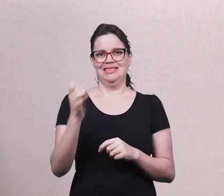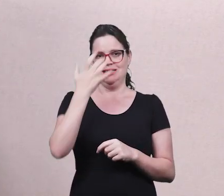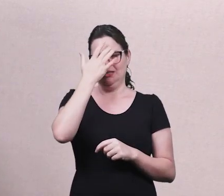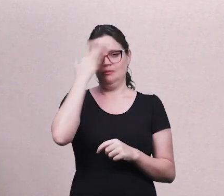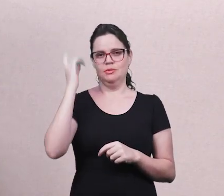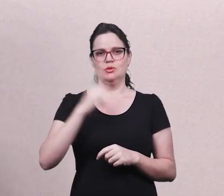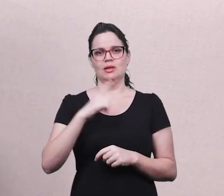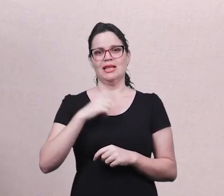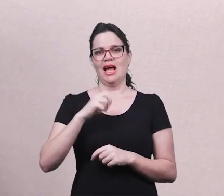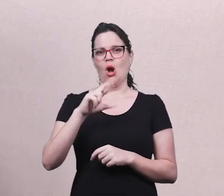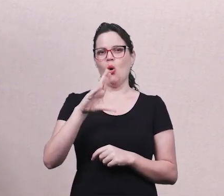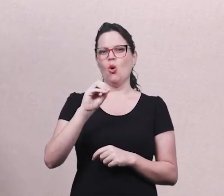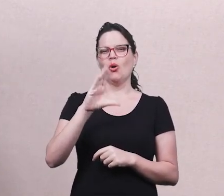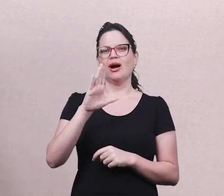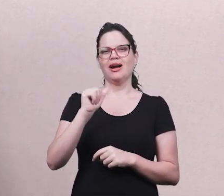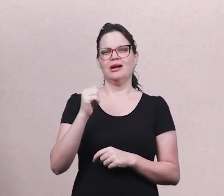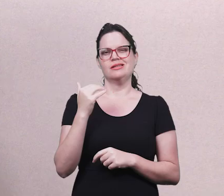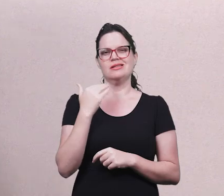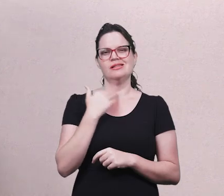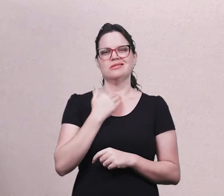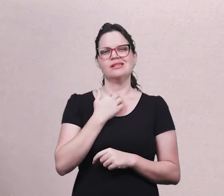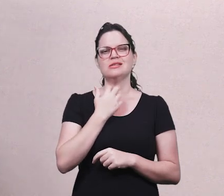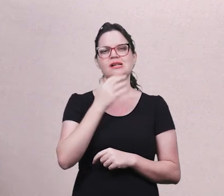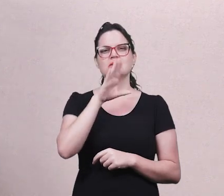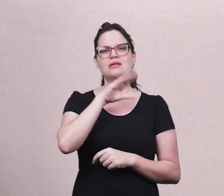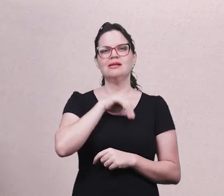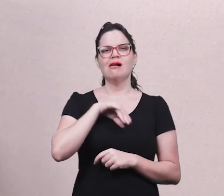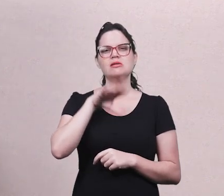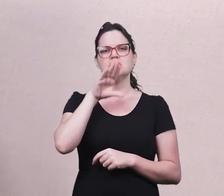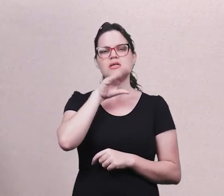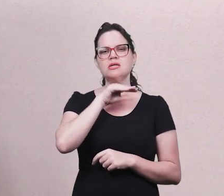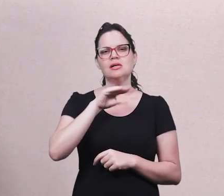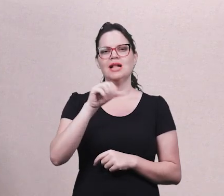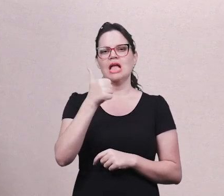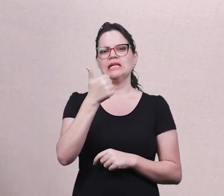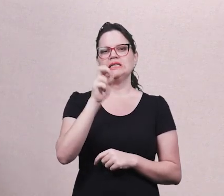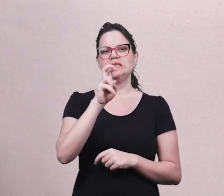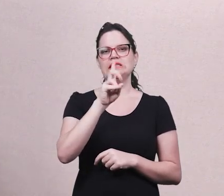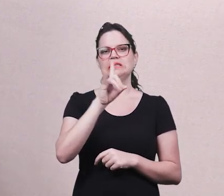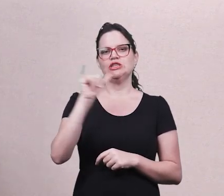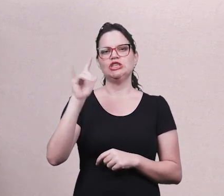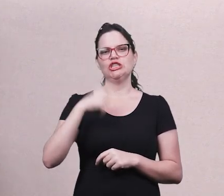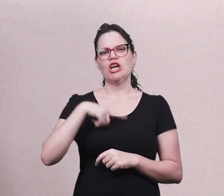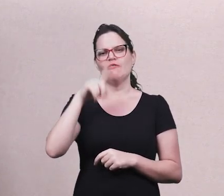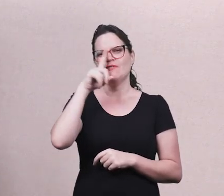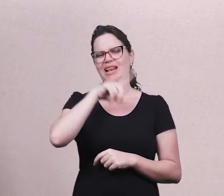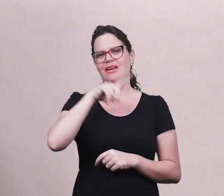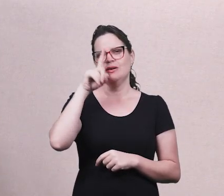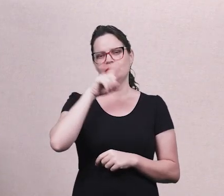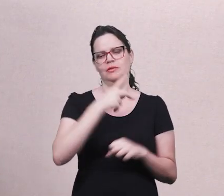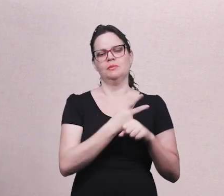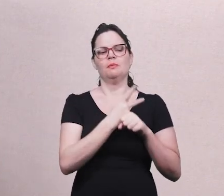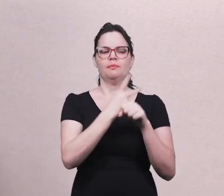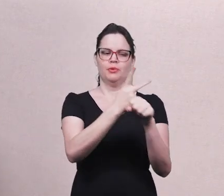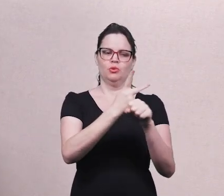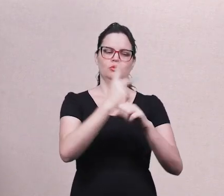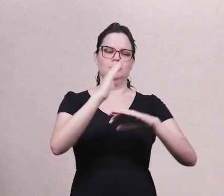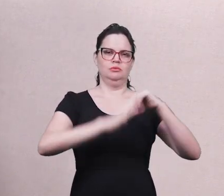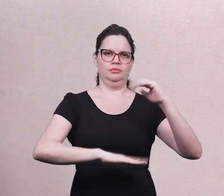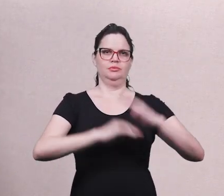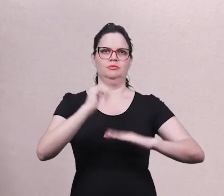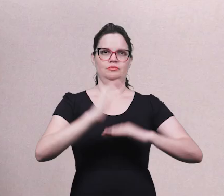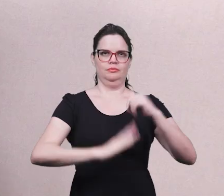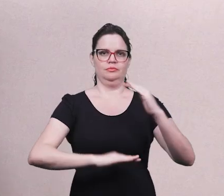que se uma pessoa está com uma rouquidão que prevalece há mais de 15 dias, ela deve procurar